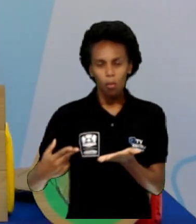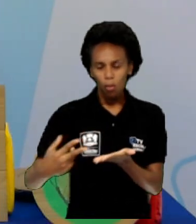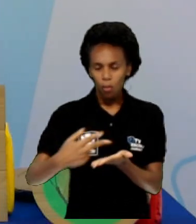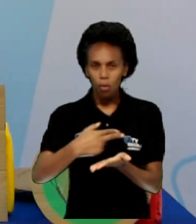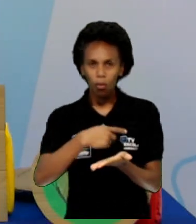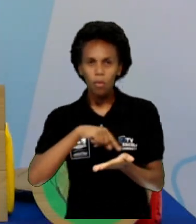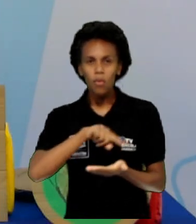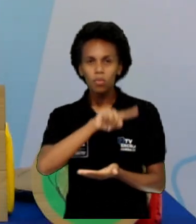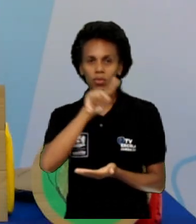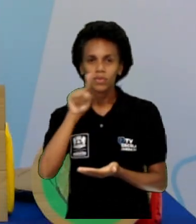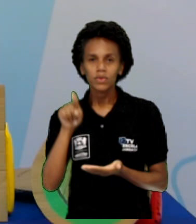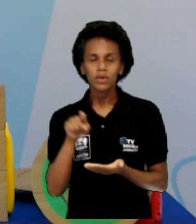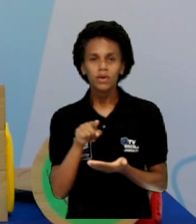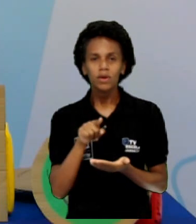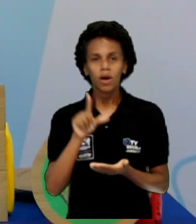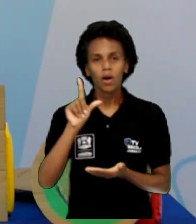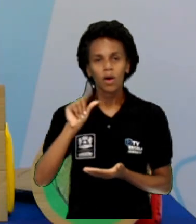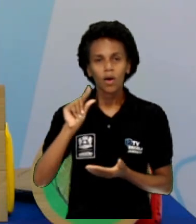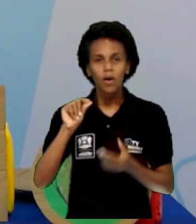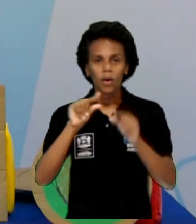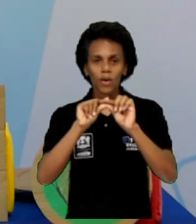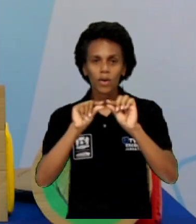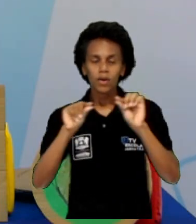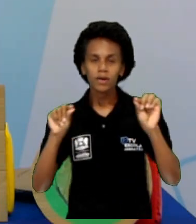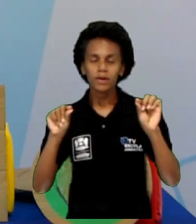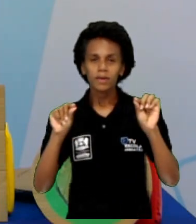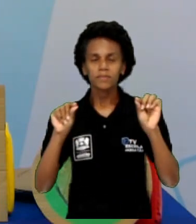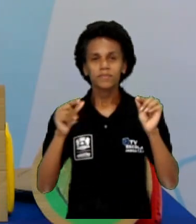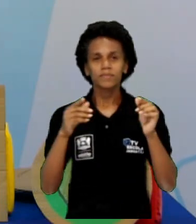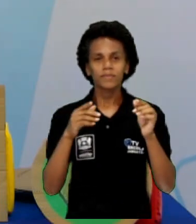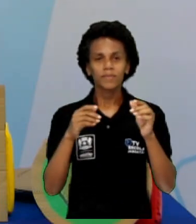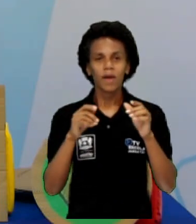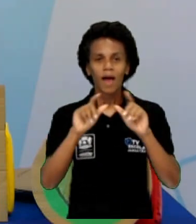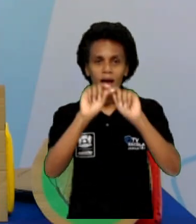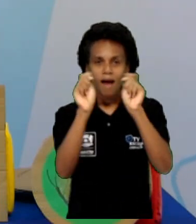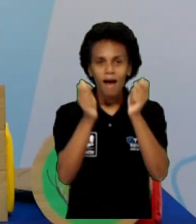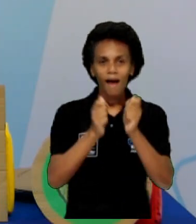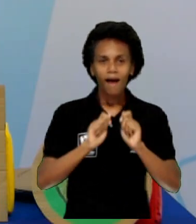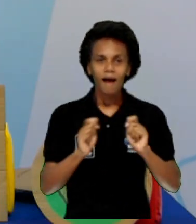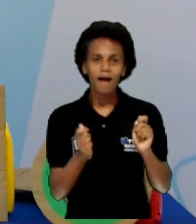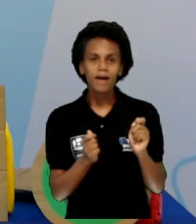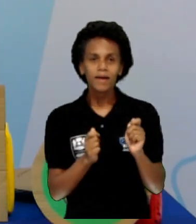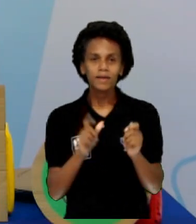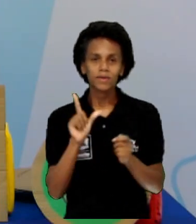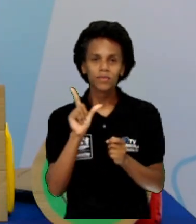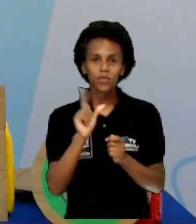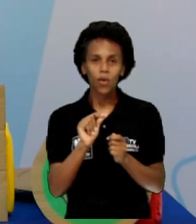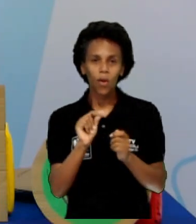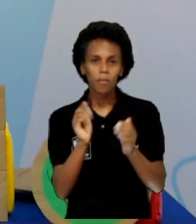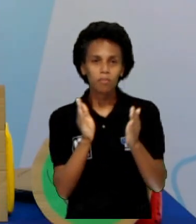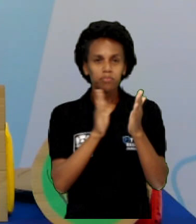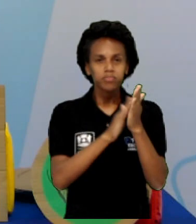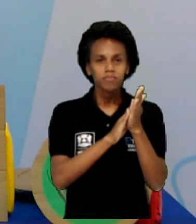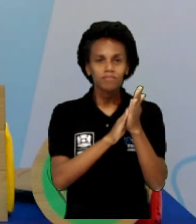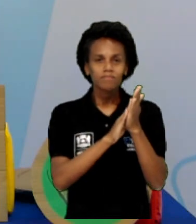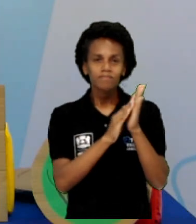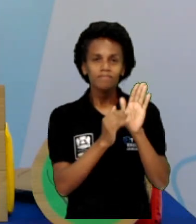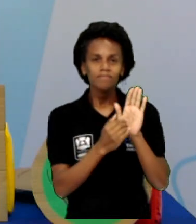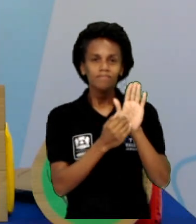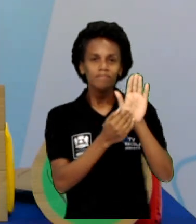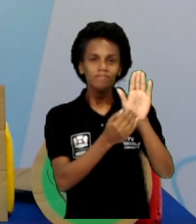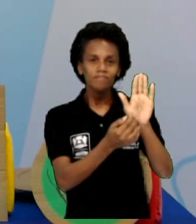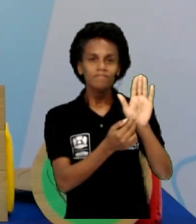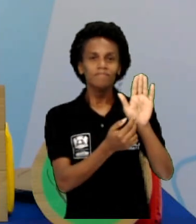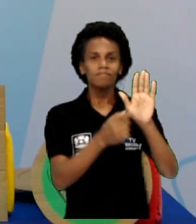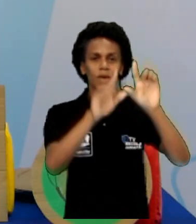o cordãozinho, pega a obra de vocês e cola lá. Faz uma parede aí com a exposição de vocês, ou a galerinha, uma parede, com a galeria